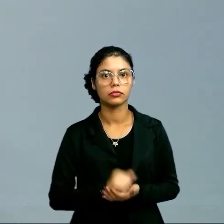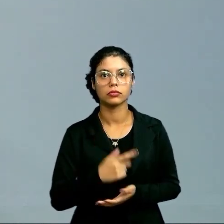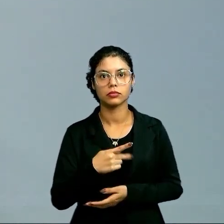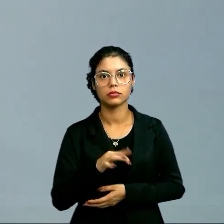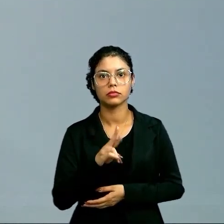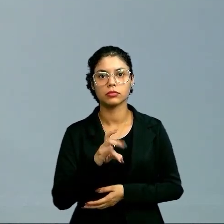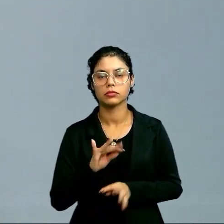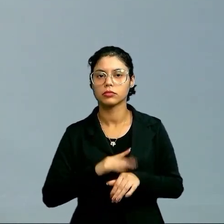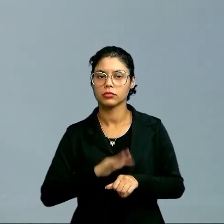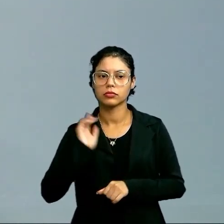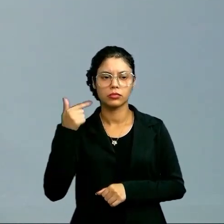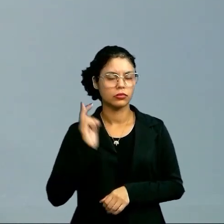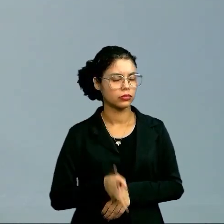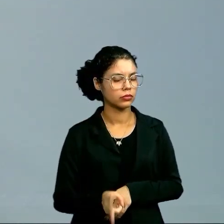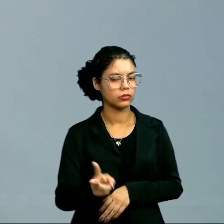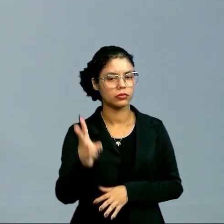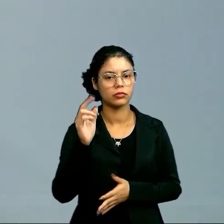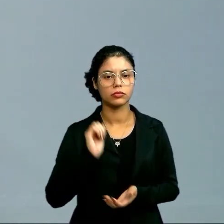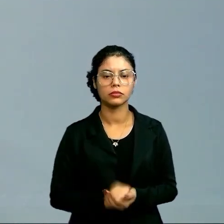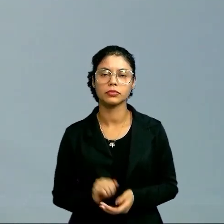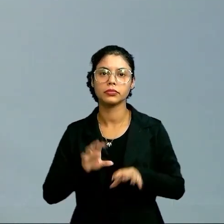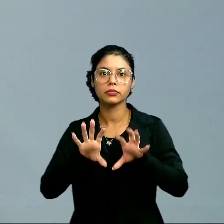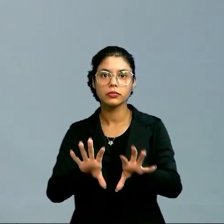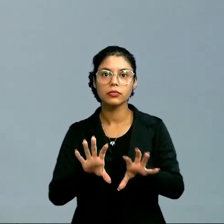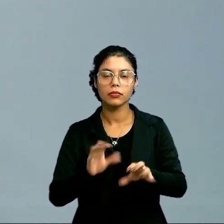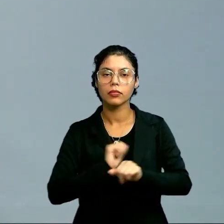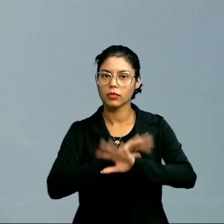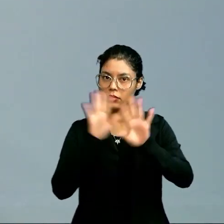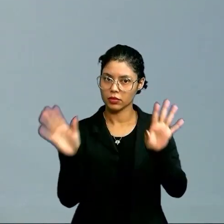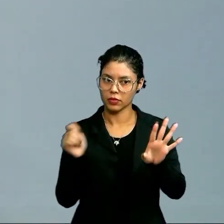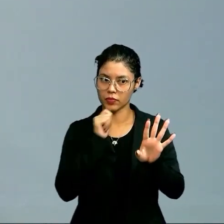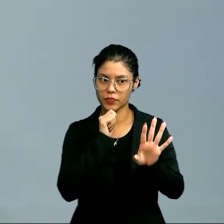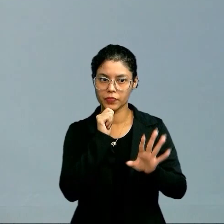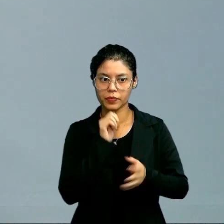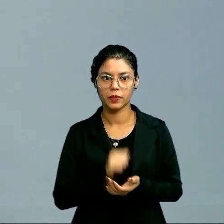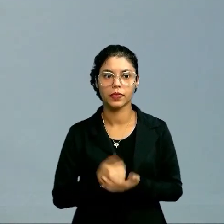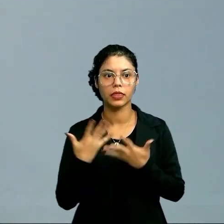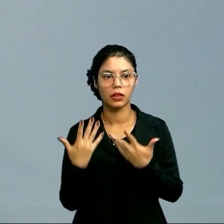prostitutas, os doentes e assim por diante. Então, é claro que para a